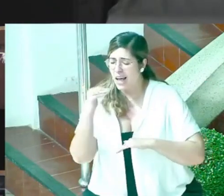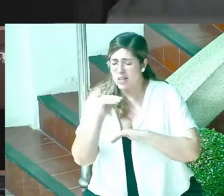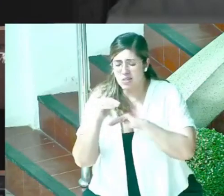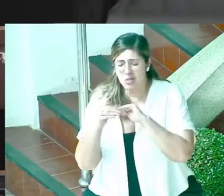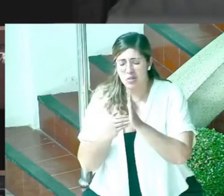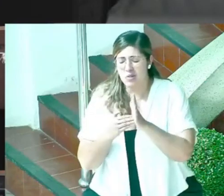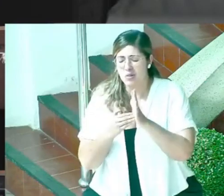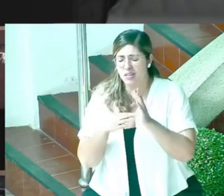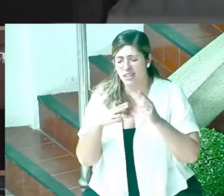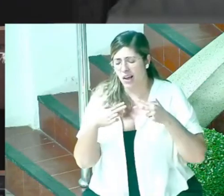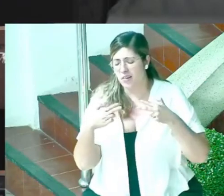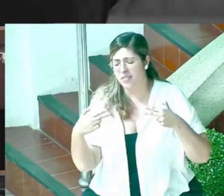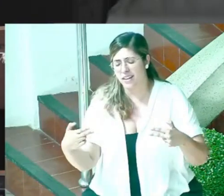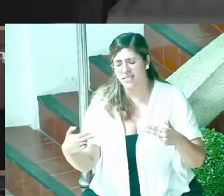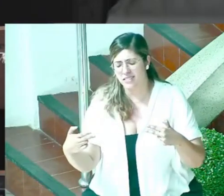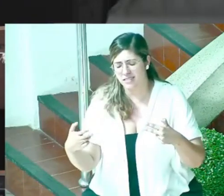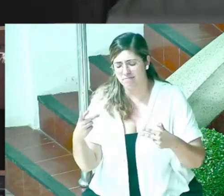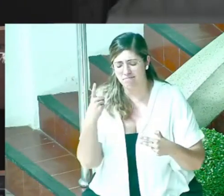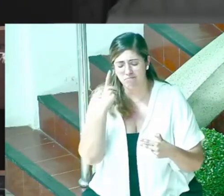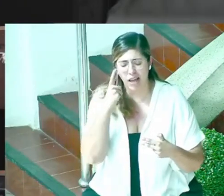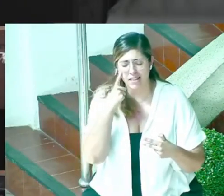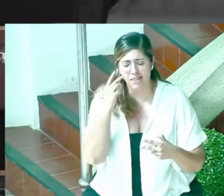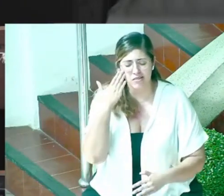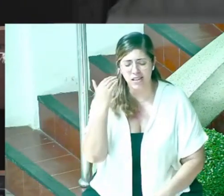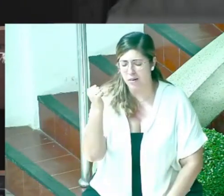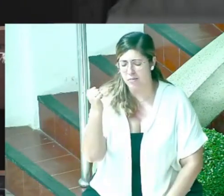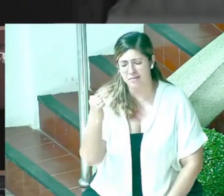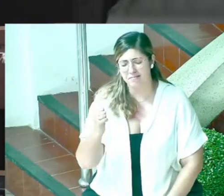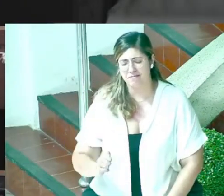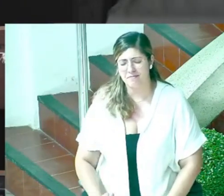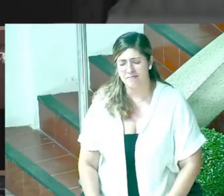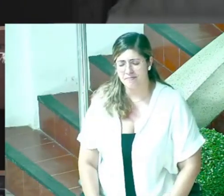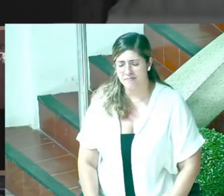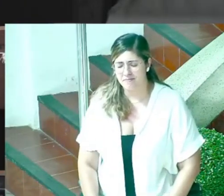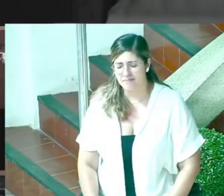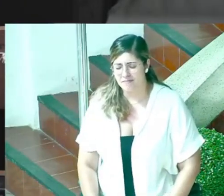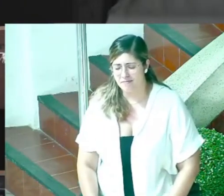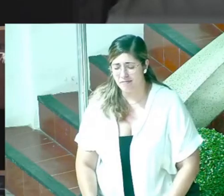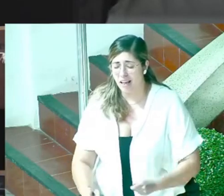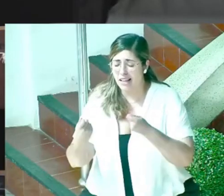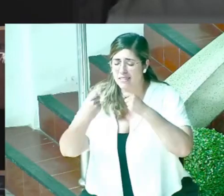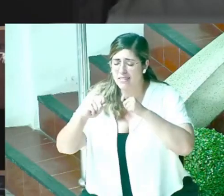olha, não vamos falar mais sobre o que aconteceu ontem, águas passadas.